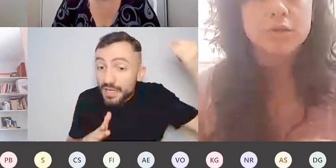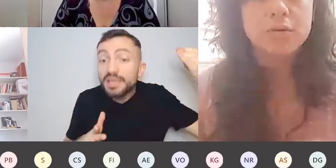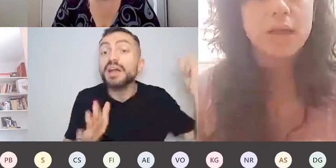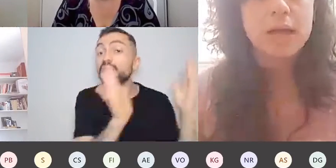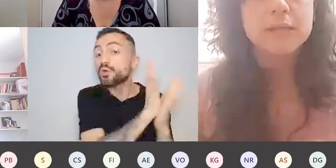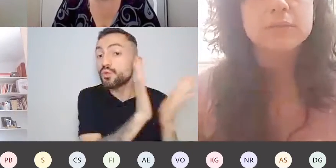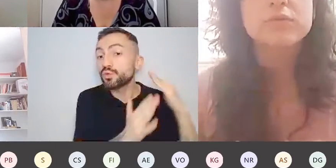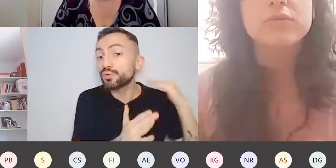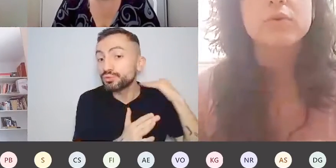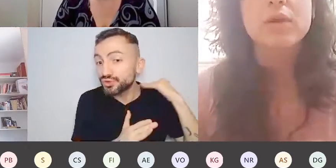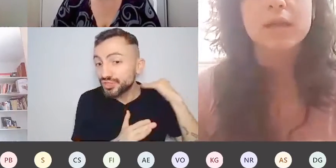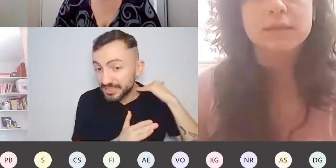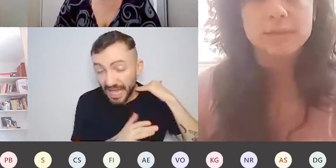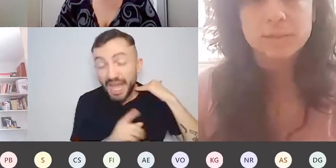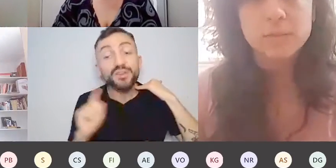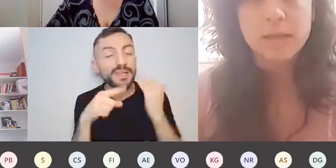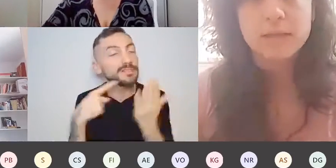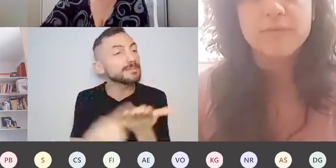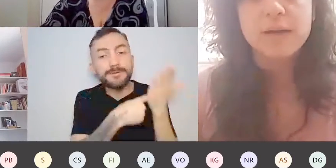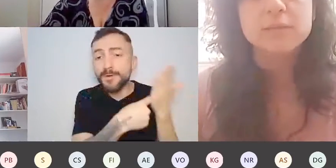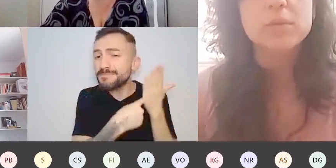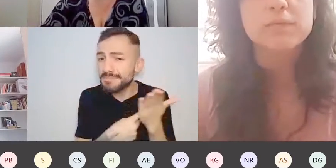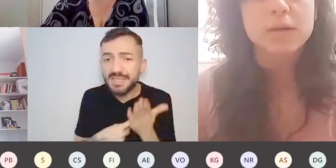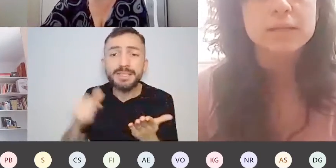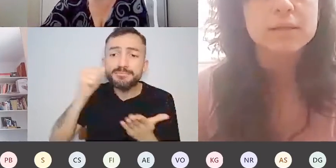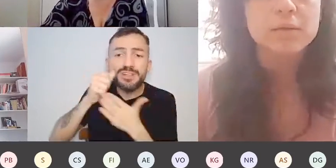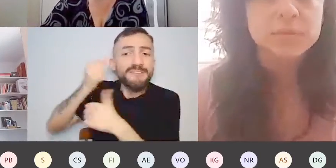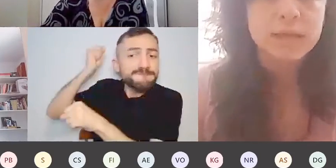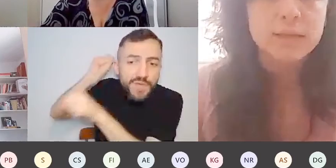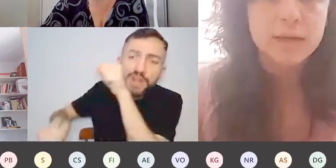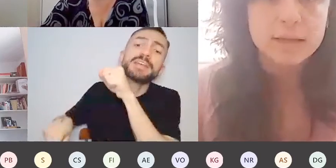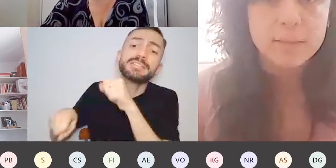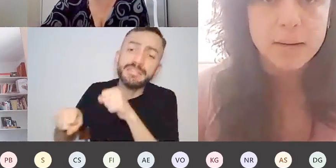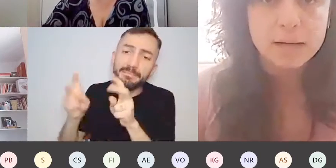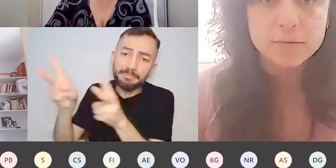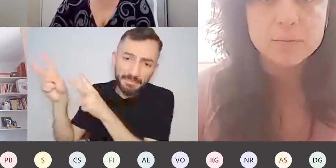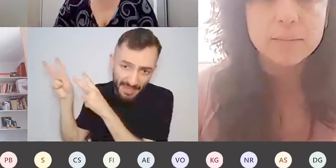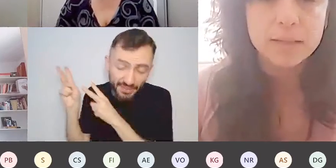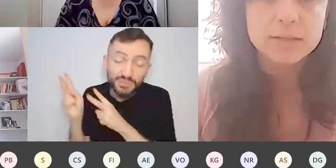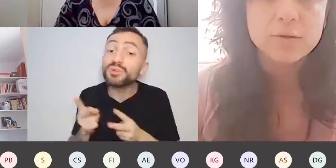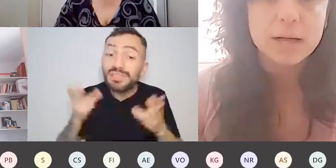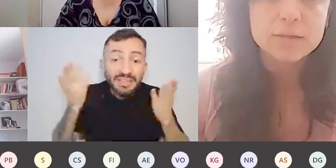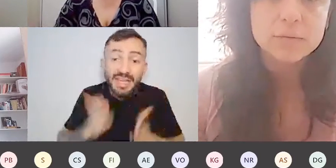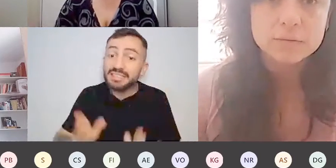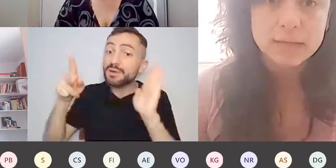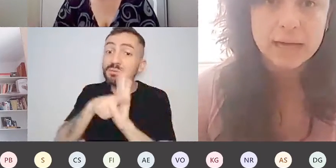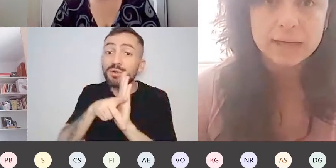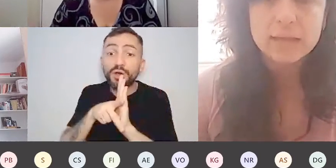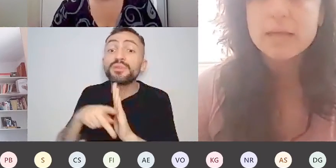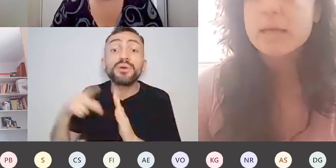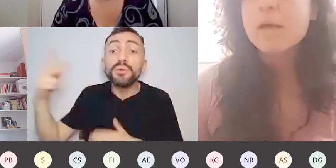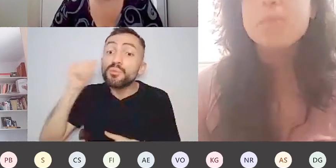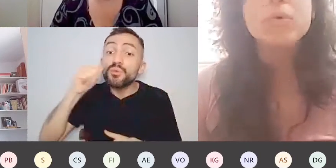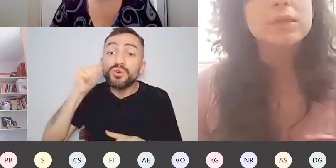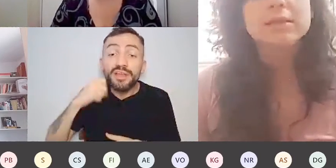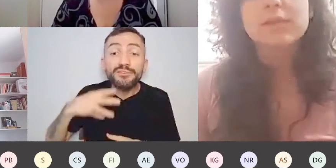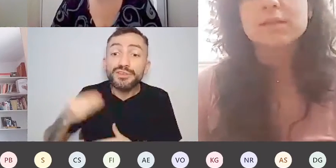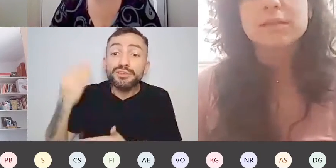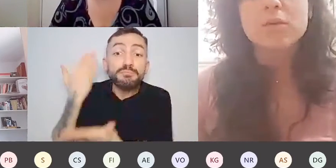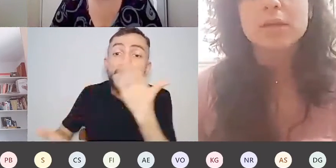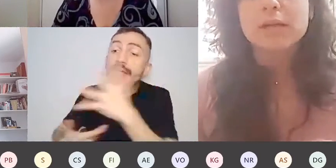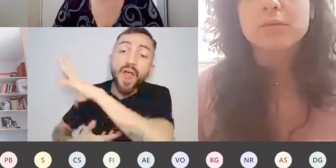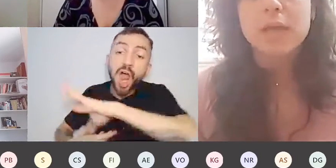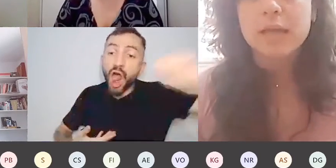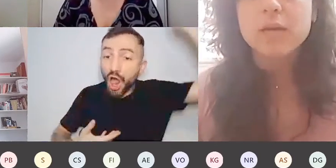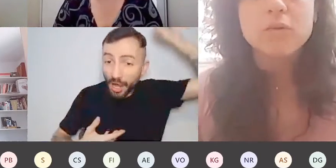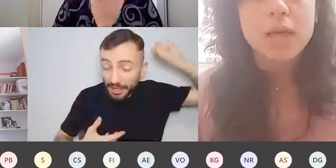que, articulados, violentam essa mulher e fazem uma violência obstétrica intraparto, de uma perda de guarda involuntária, muitas